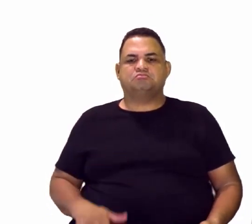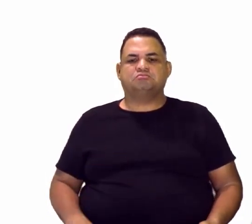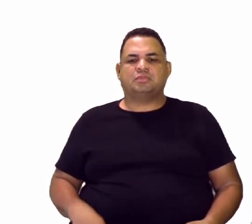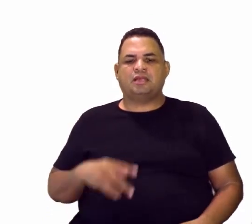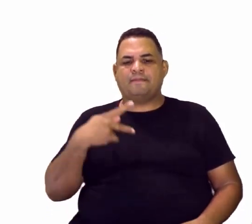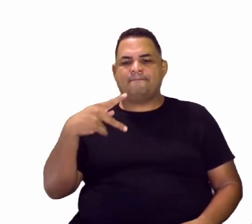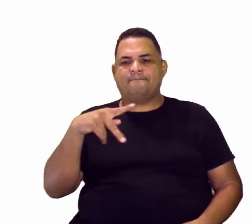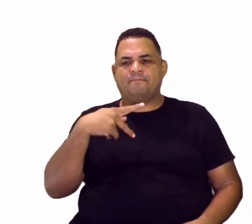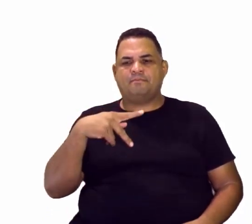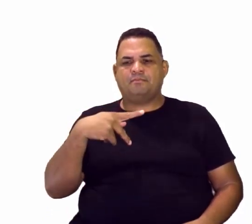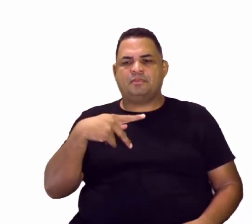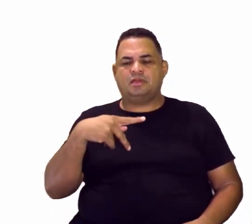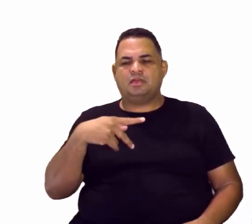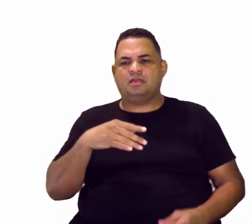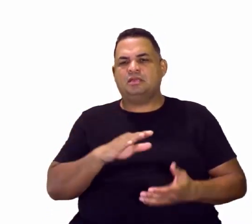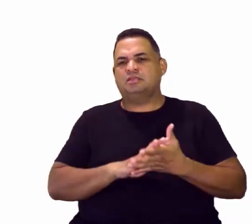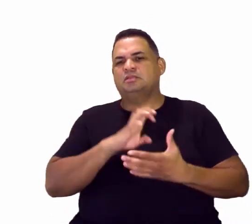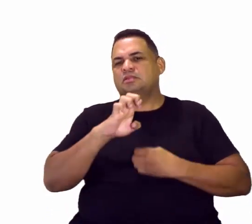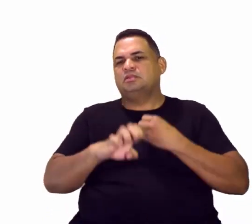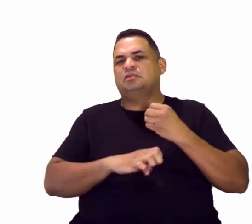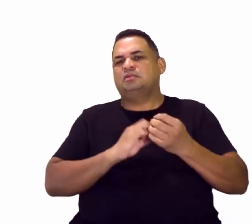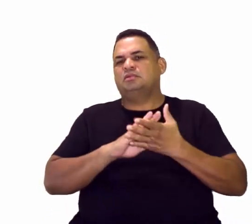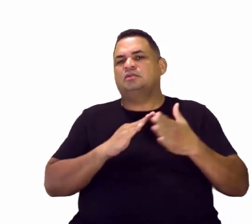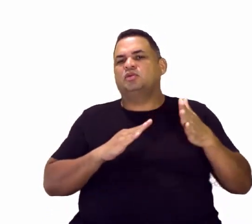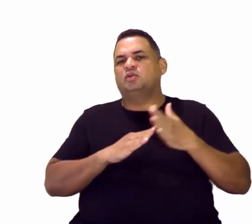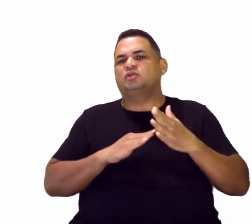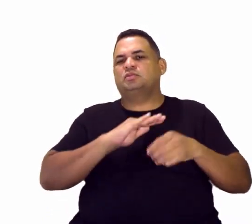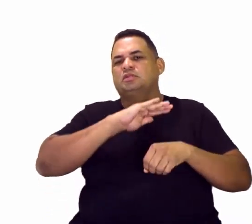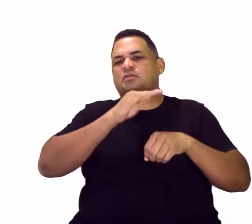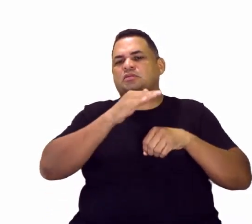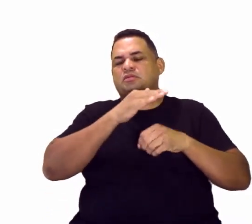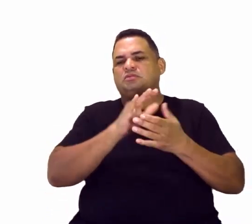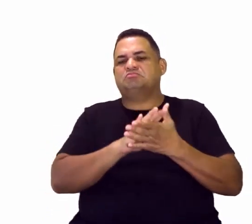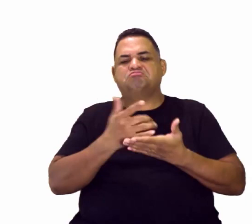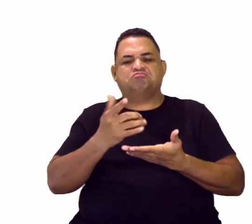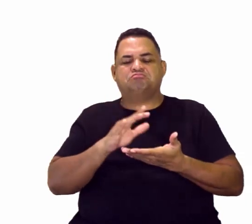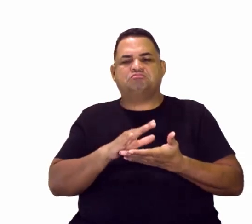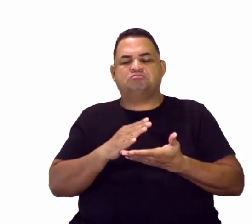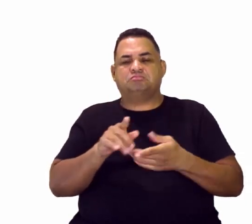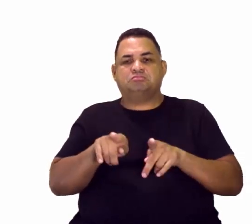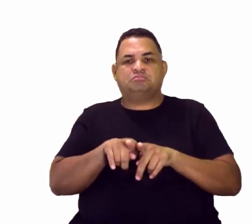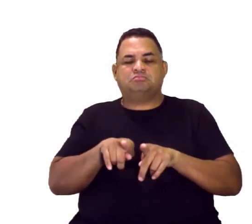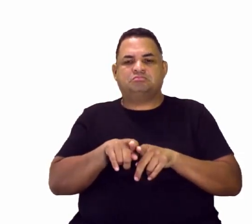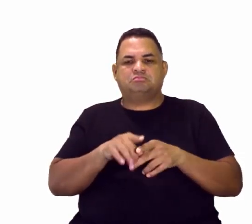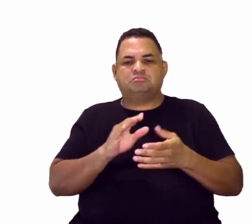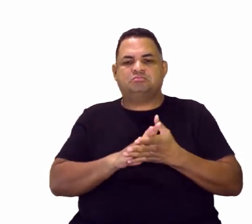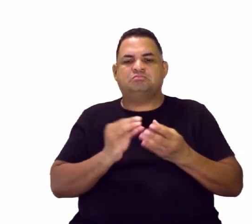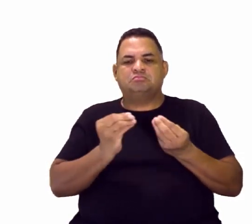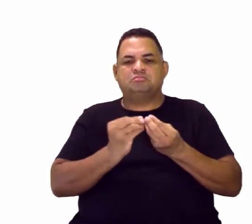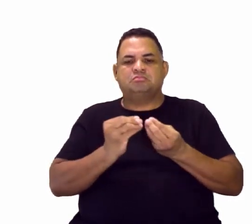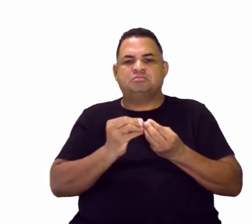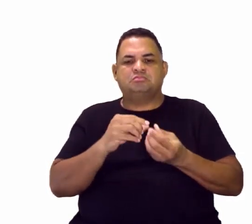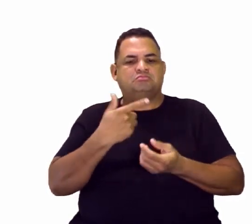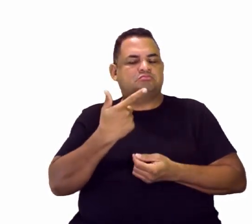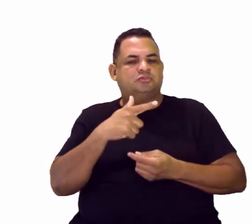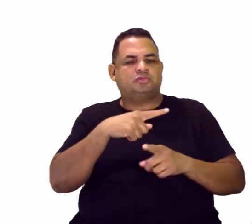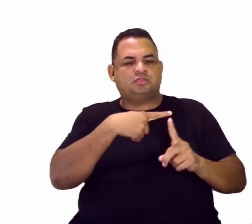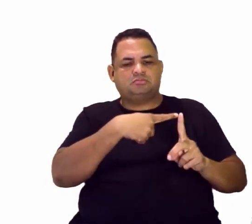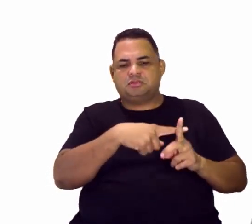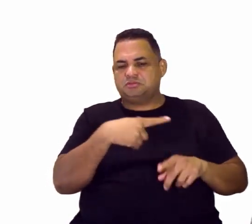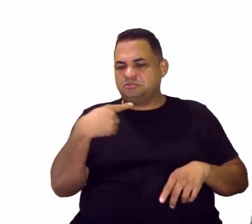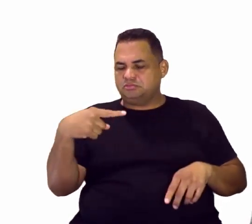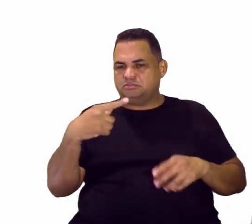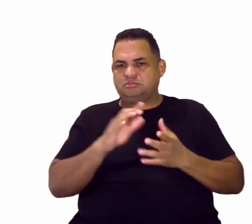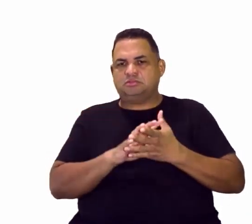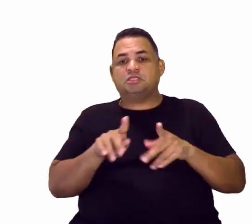sua eletrosfera, na última camada. Como não sobra, então nós dizemos também que a molécula é apolar, assim como